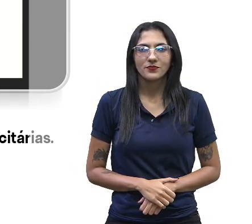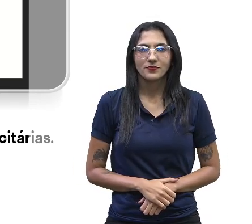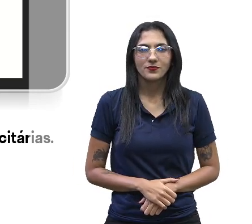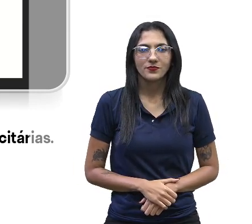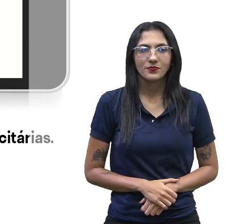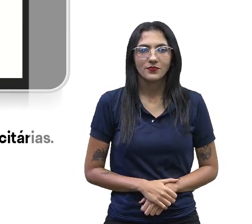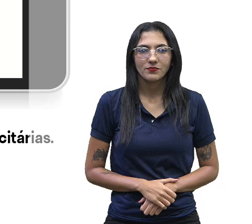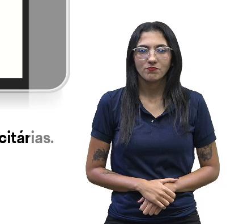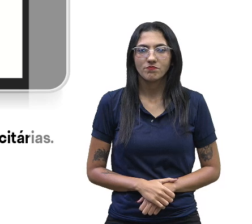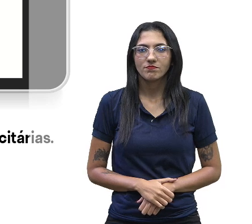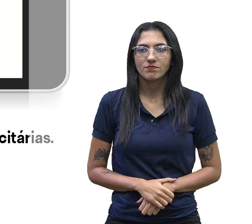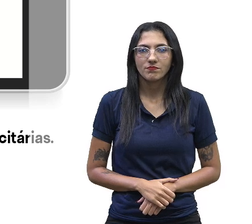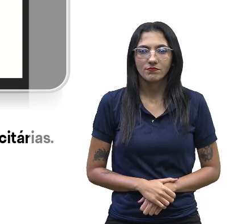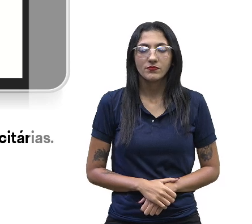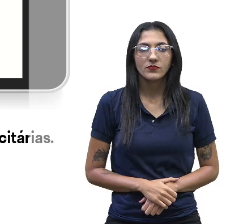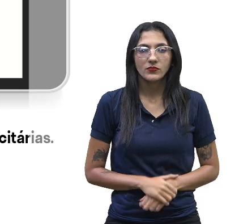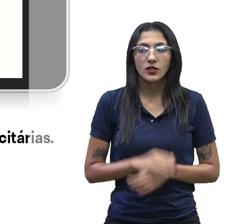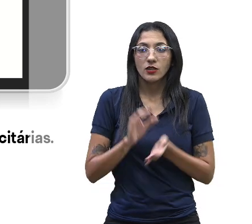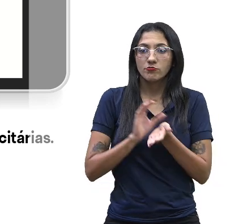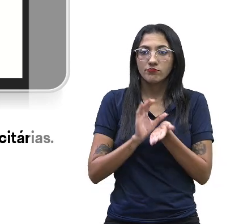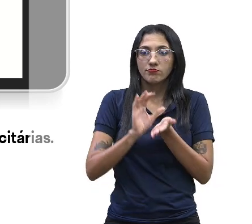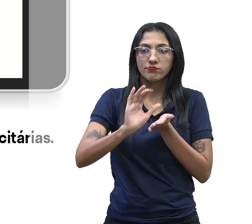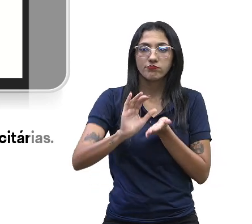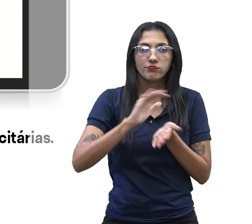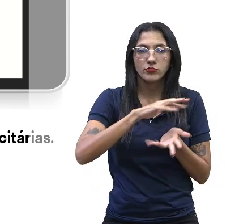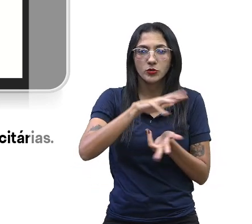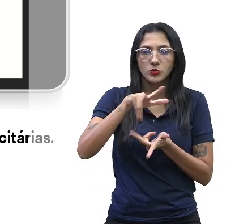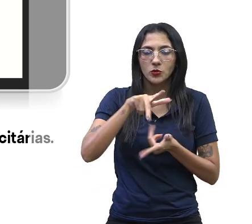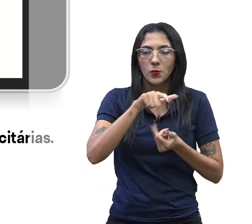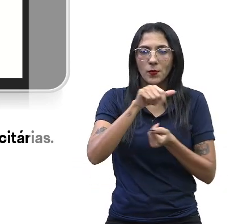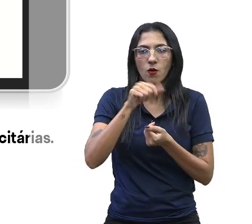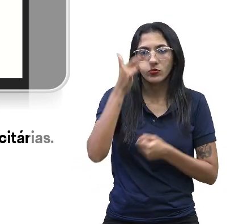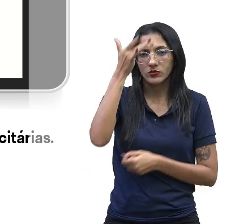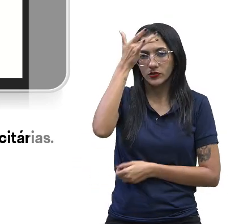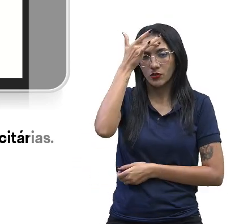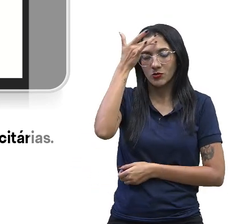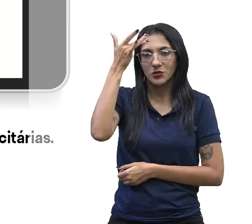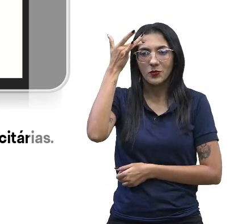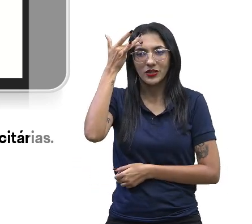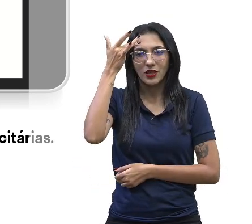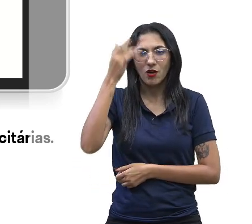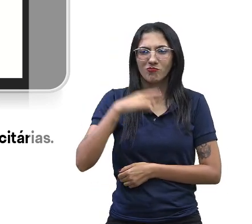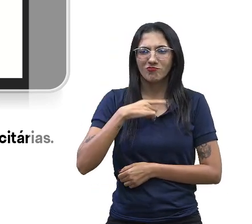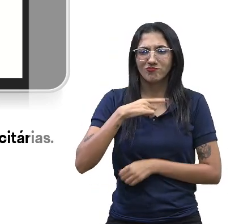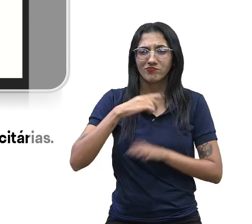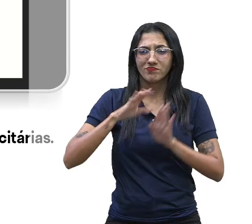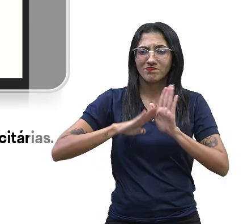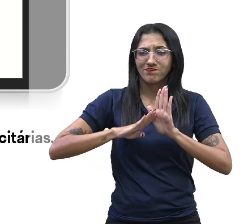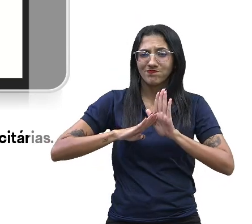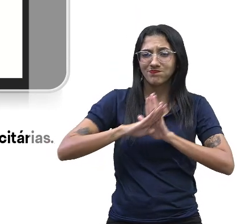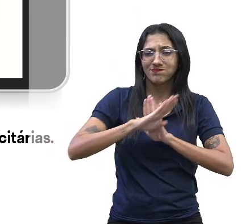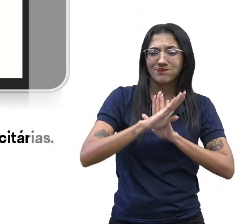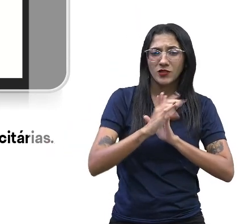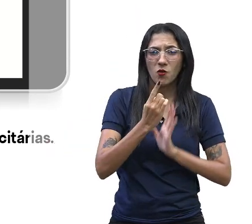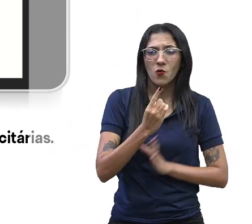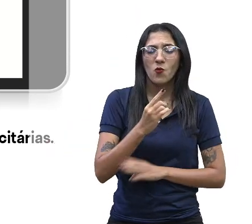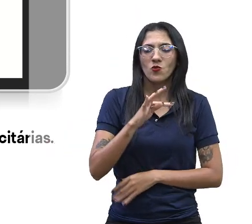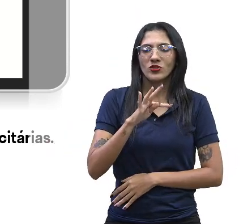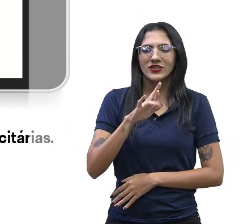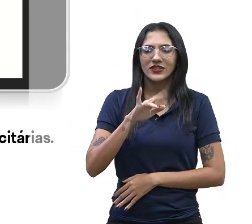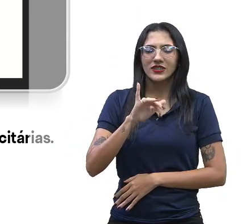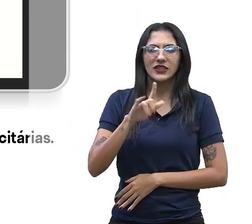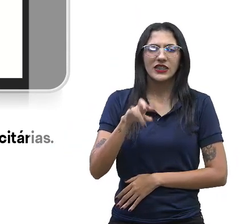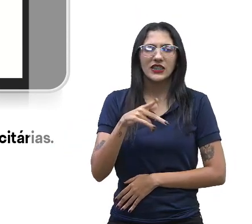custos globais com saúde mental excedem $1 trilhão. Então, temos